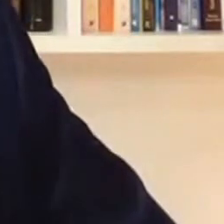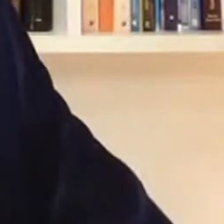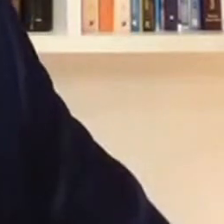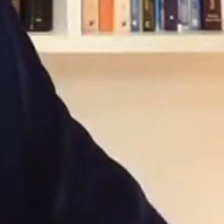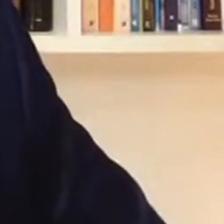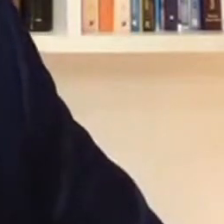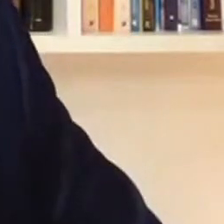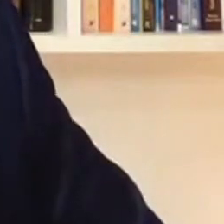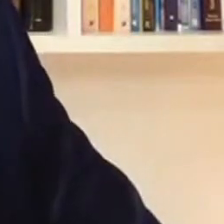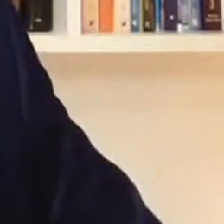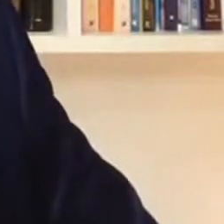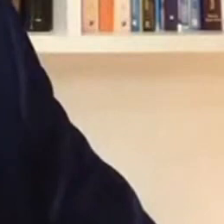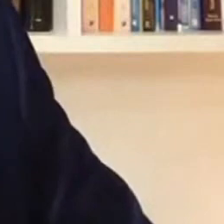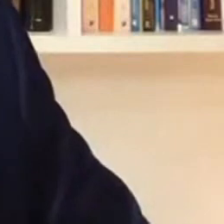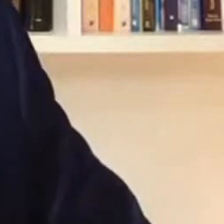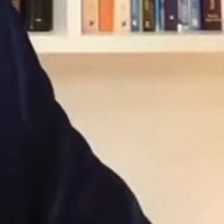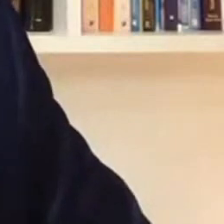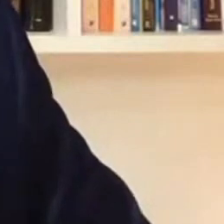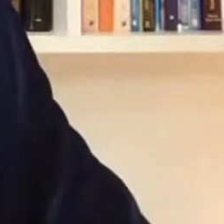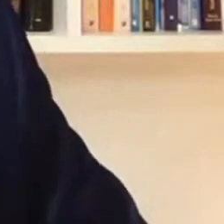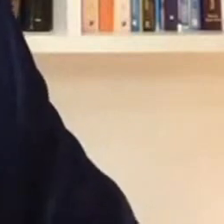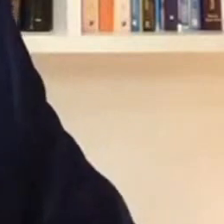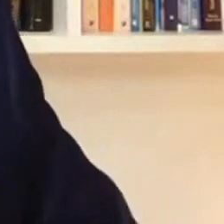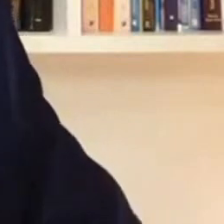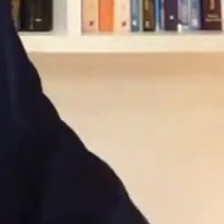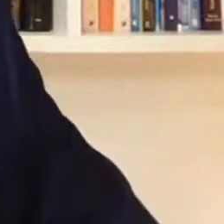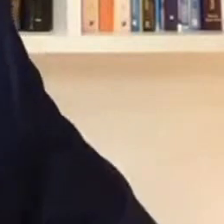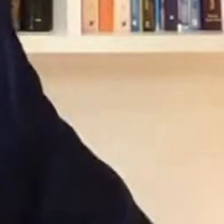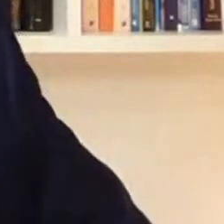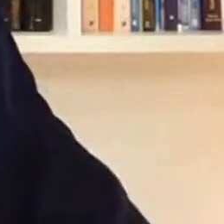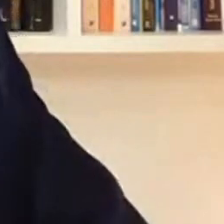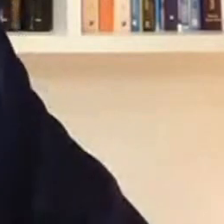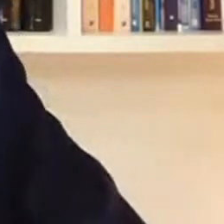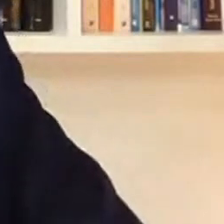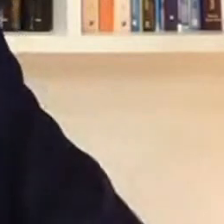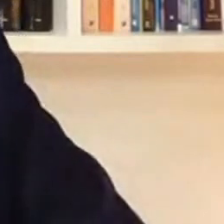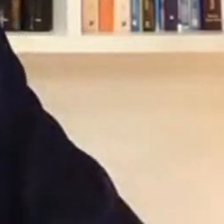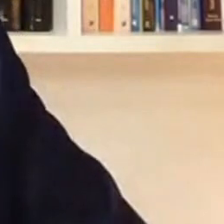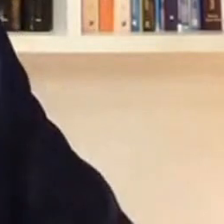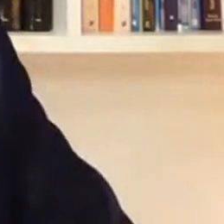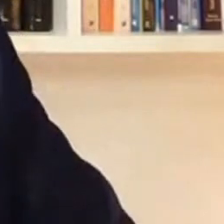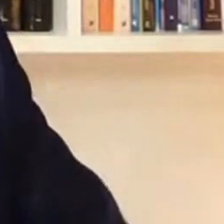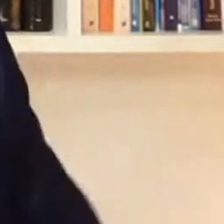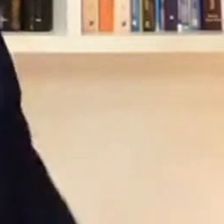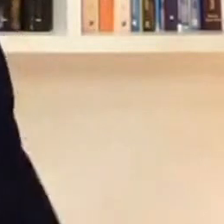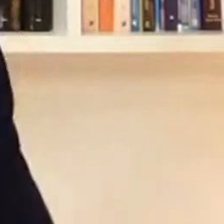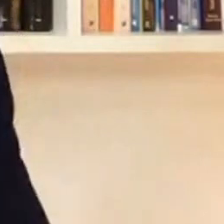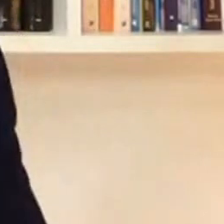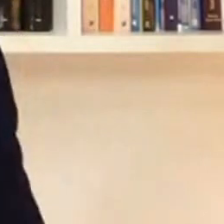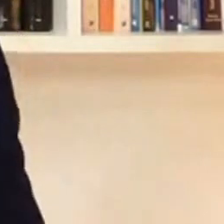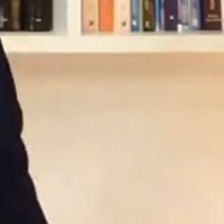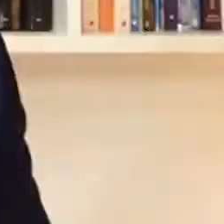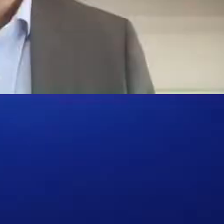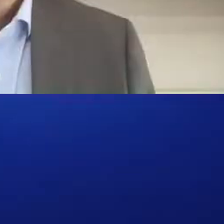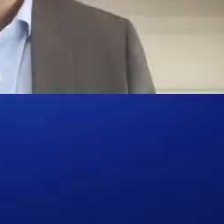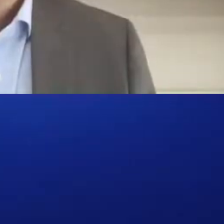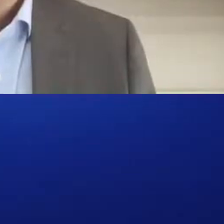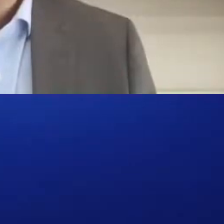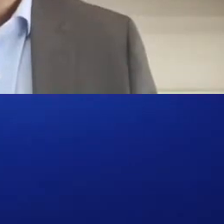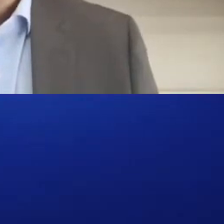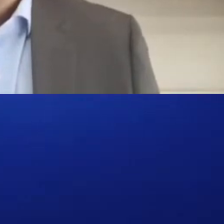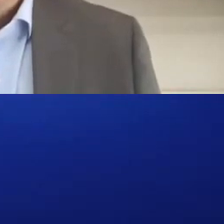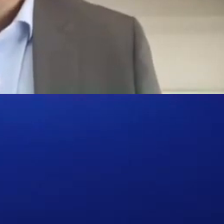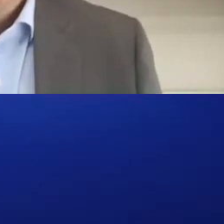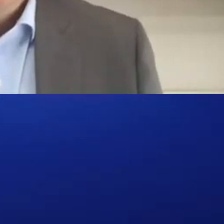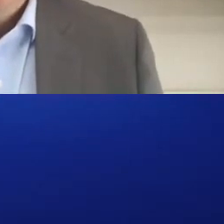de estudo bíblico de pregação do evangelho pastor Bauer muito boa noite um abraço para você seja muito bem-vindo